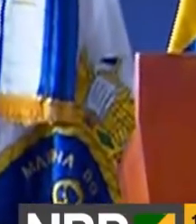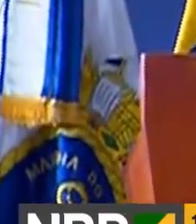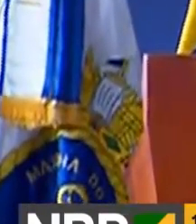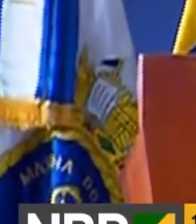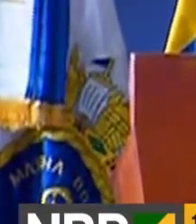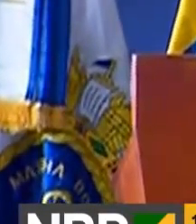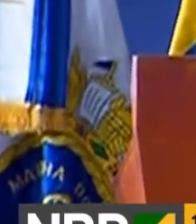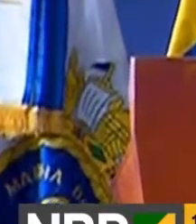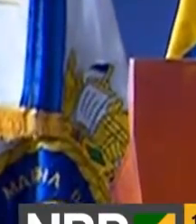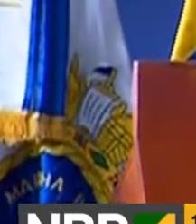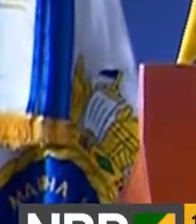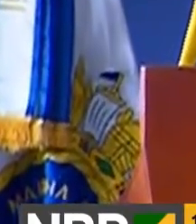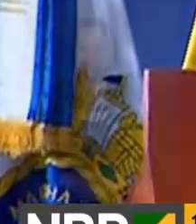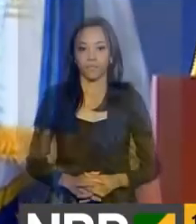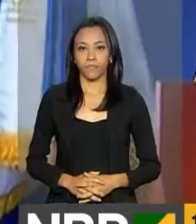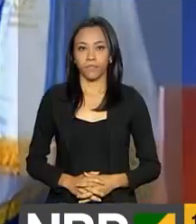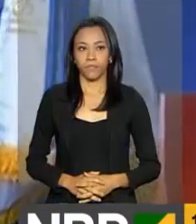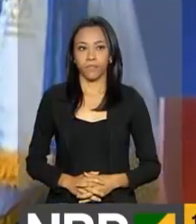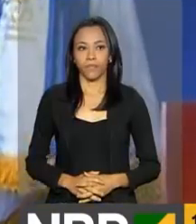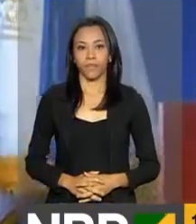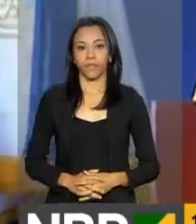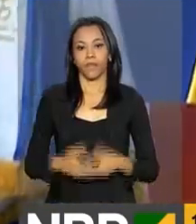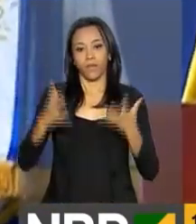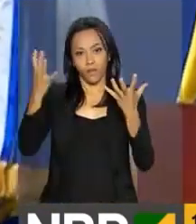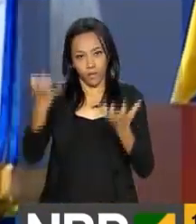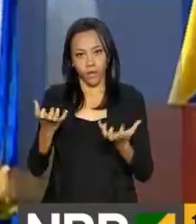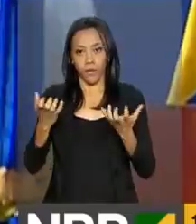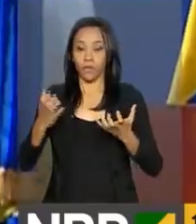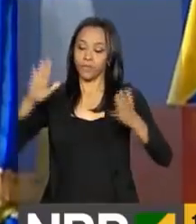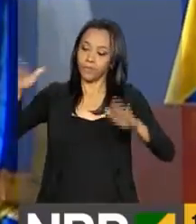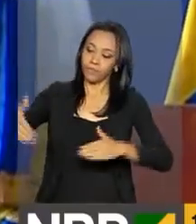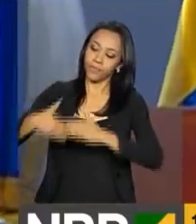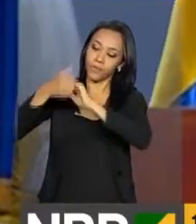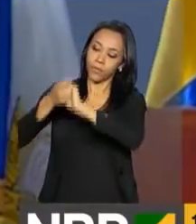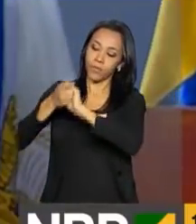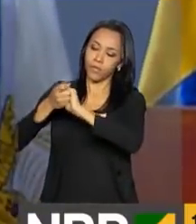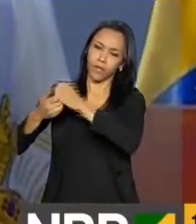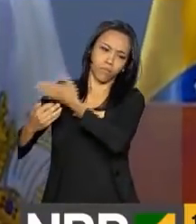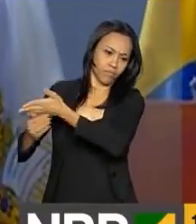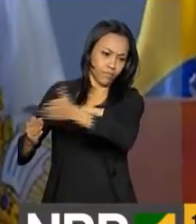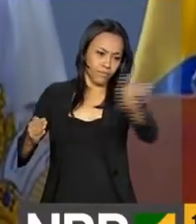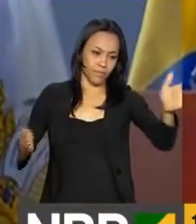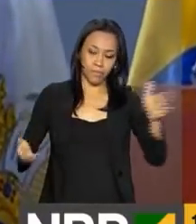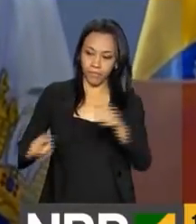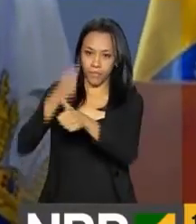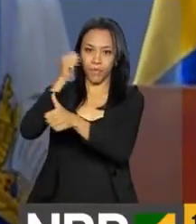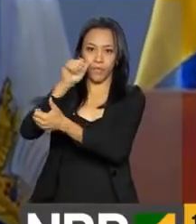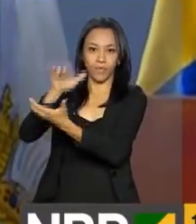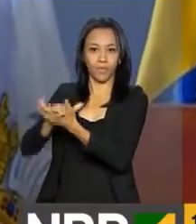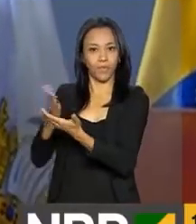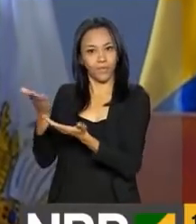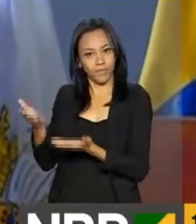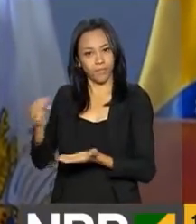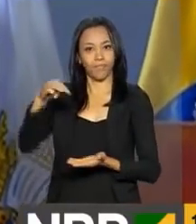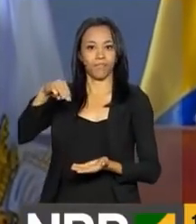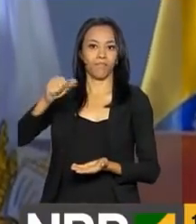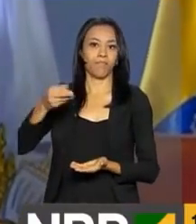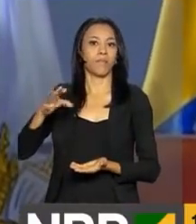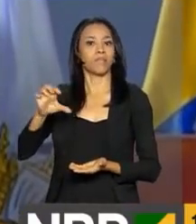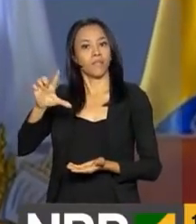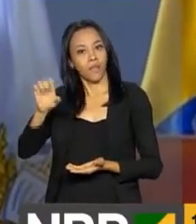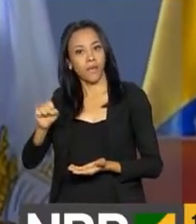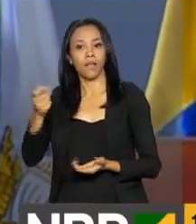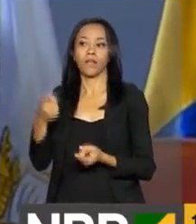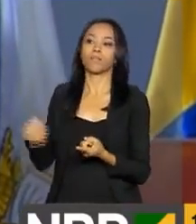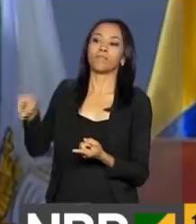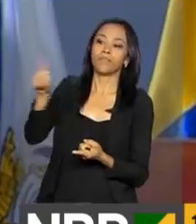Eu quero cumprimentar a todos, começando pela Marcela, naturalmente. Cumprimentar o Raul Jungmann e a senhora